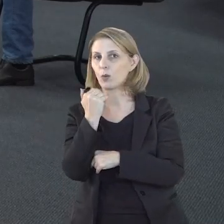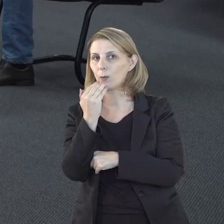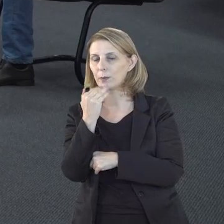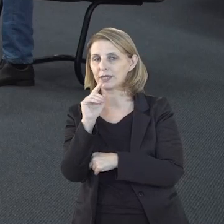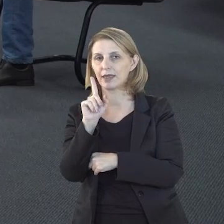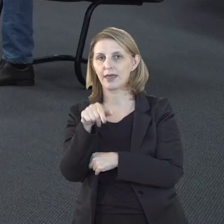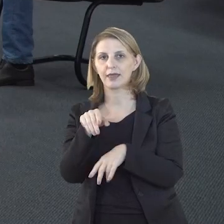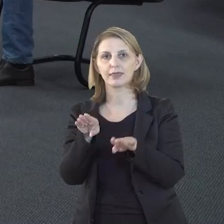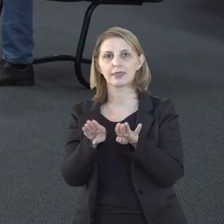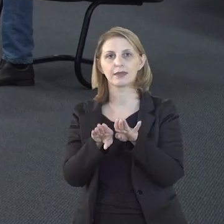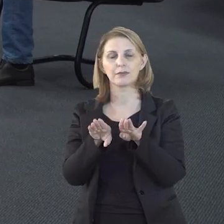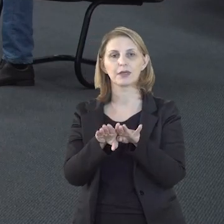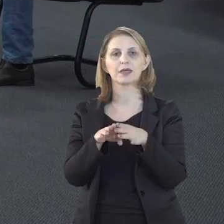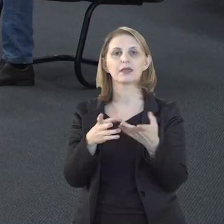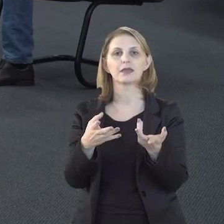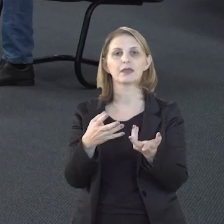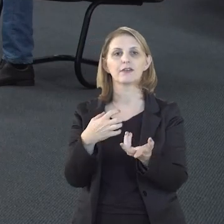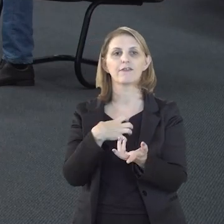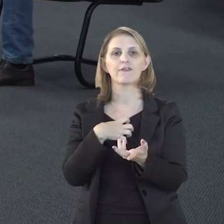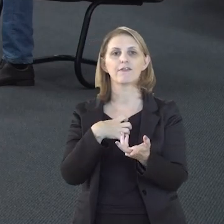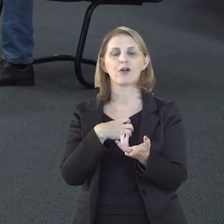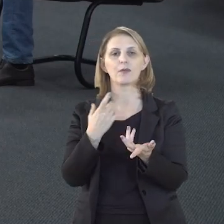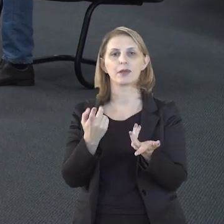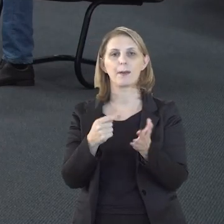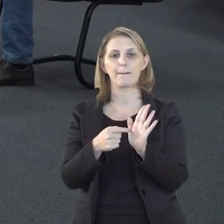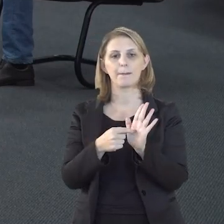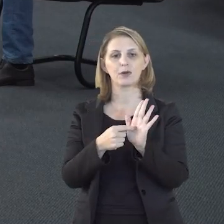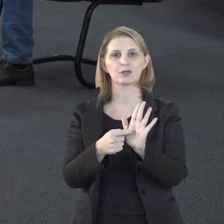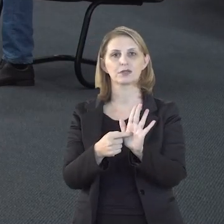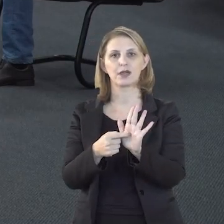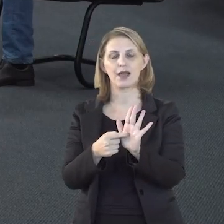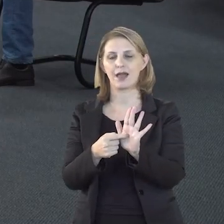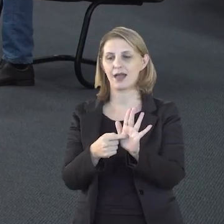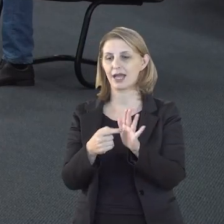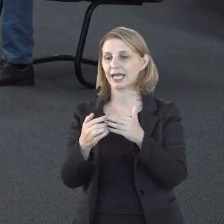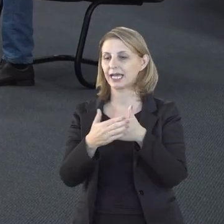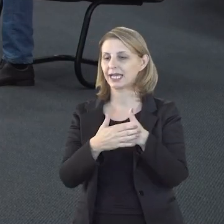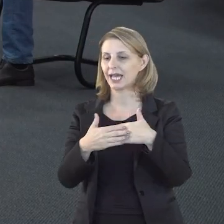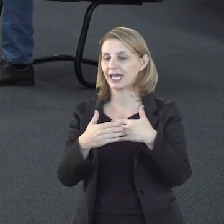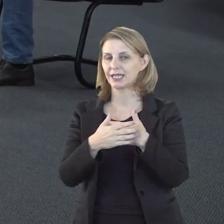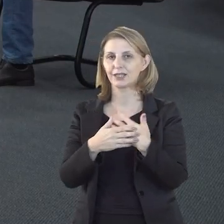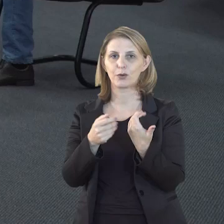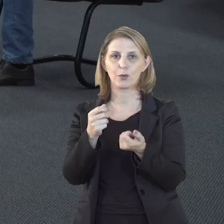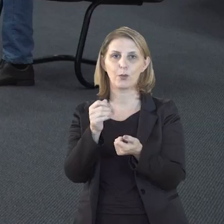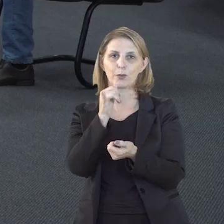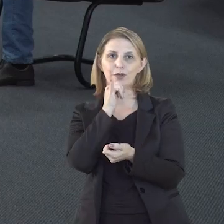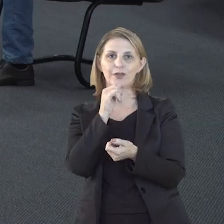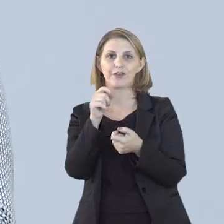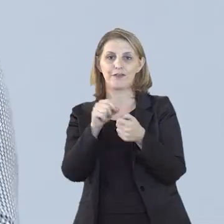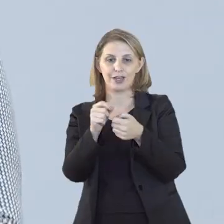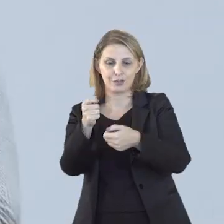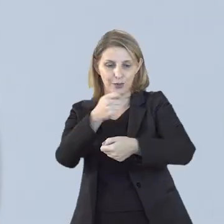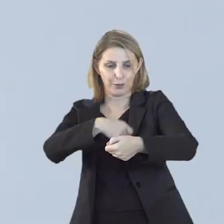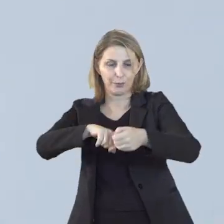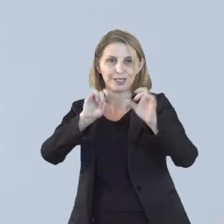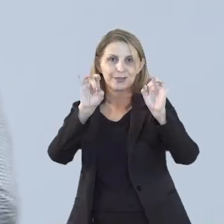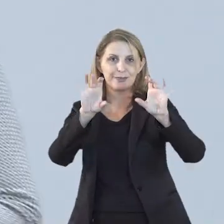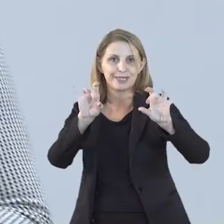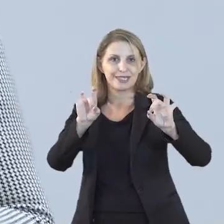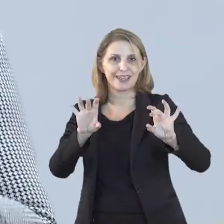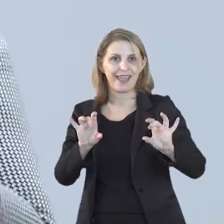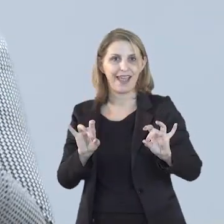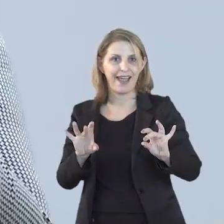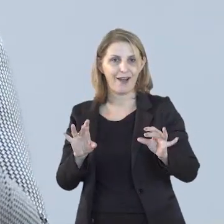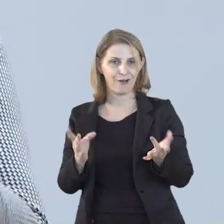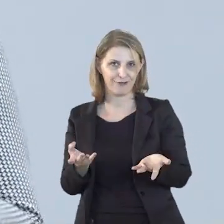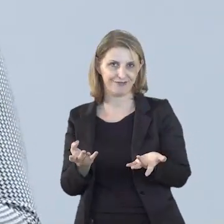essa noção de que a alimentação ela é também uma forma de eu mostrar, né, a minha afetividade. Quando